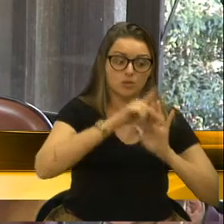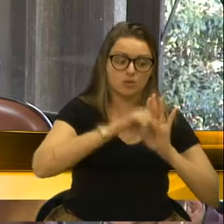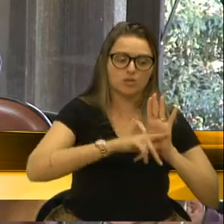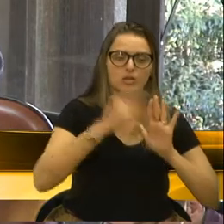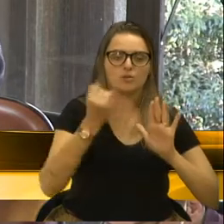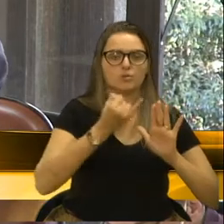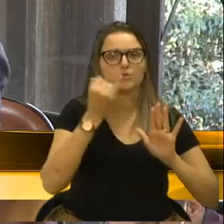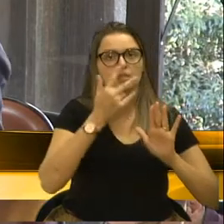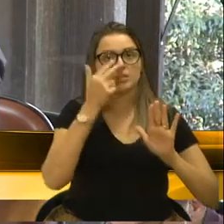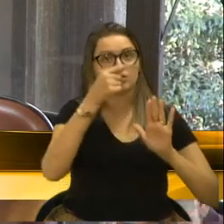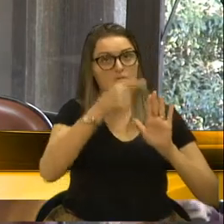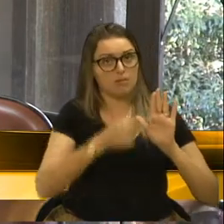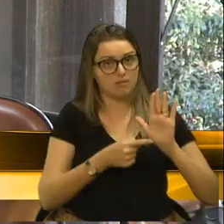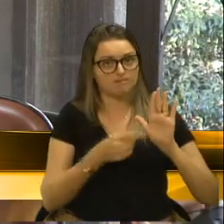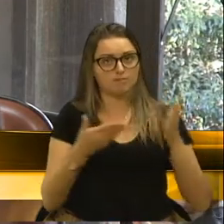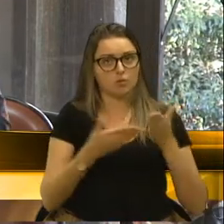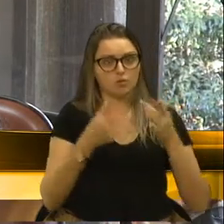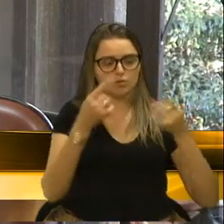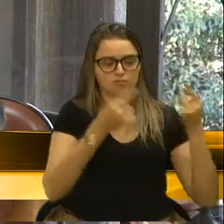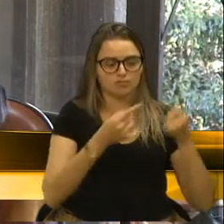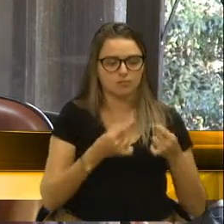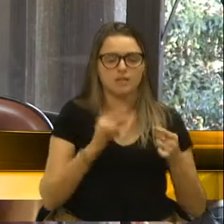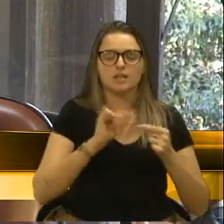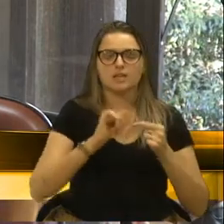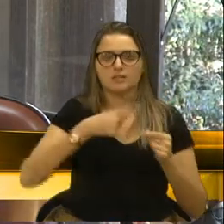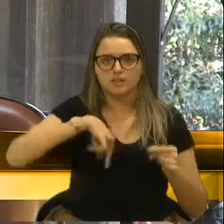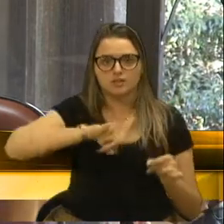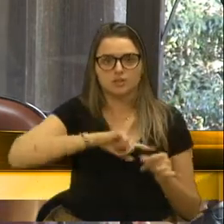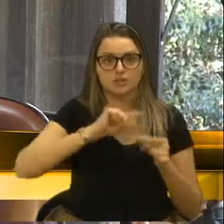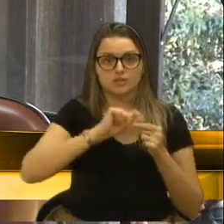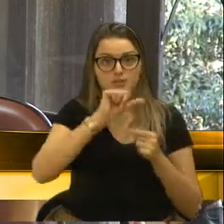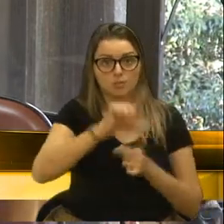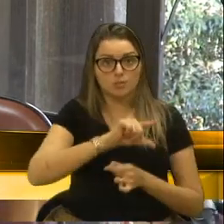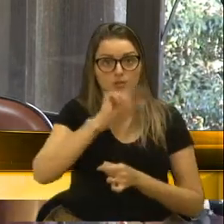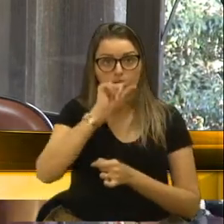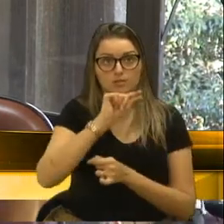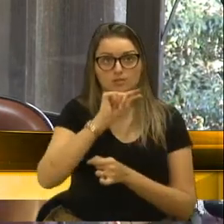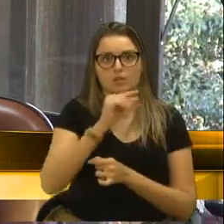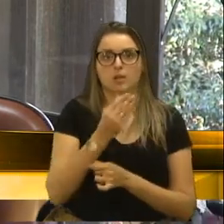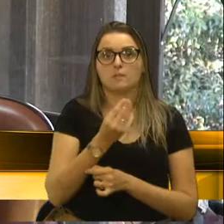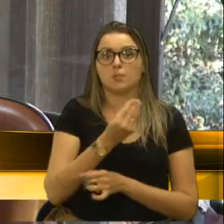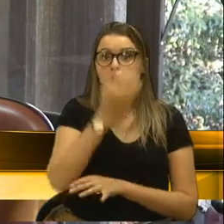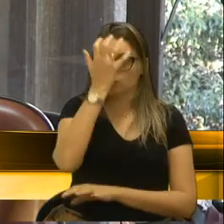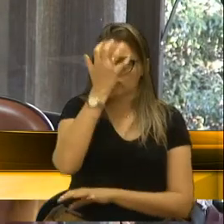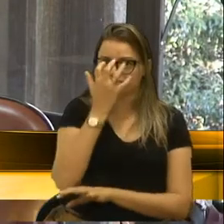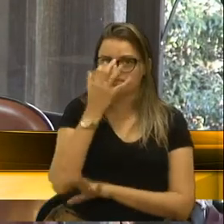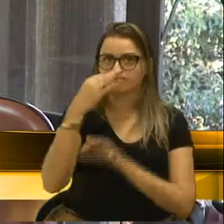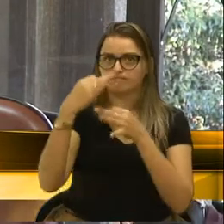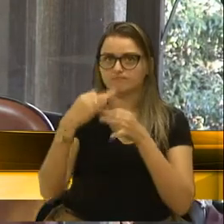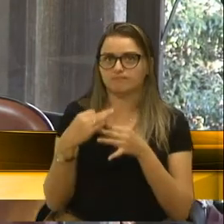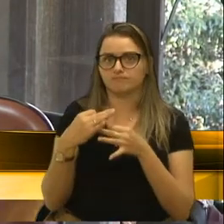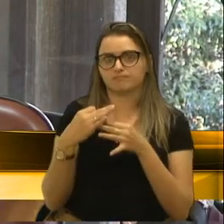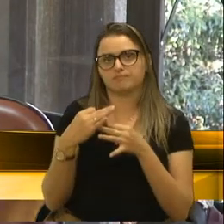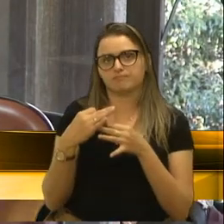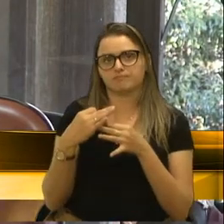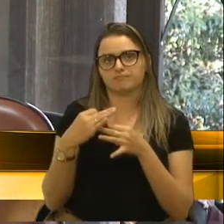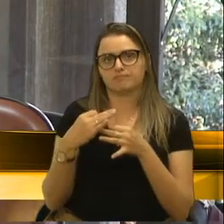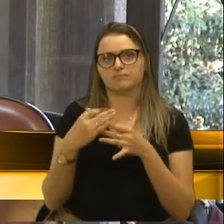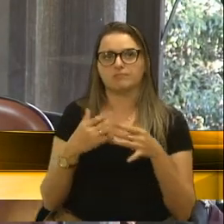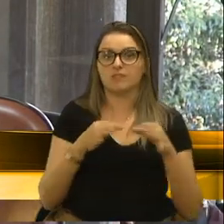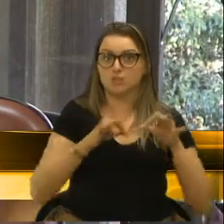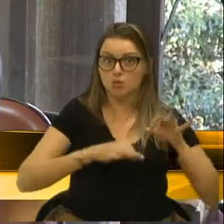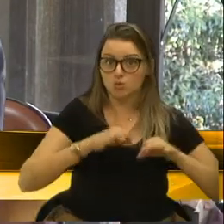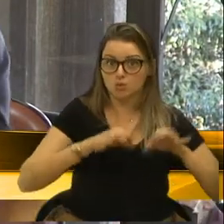magnitude, realmente, né, nos convoca a ter uma decisão, né, muito séria, porque esse, em